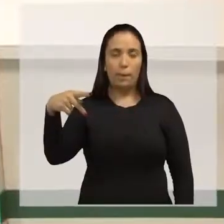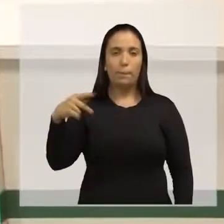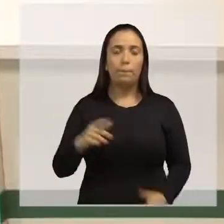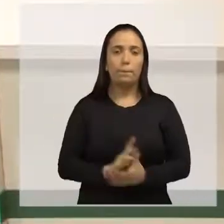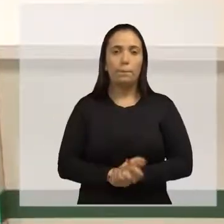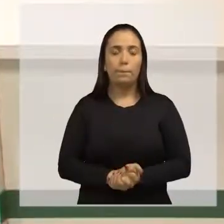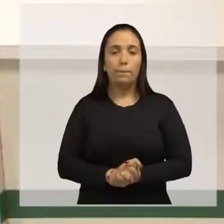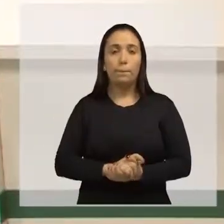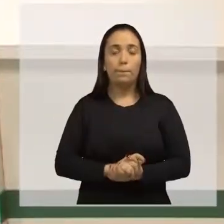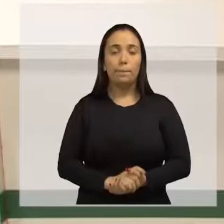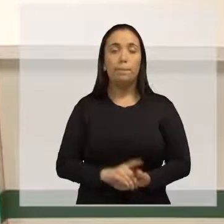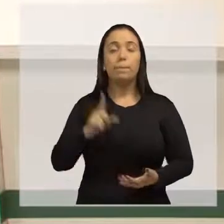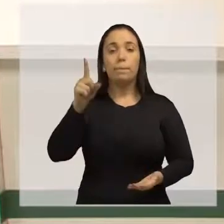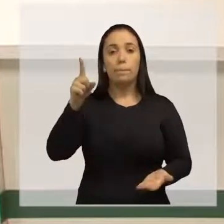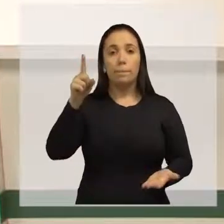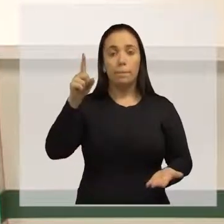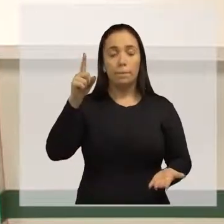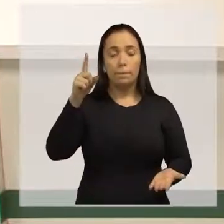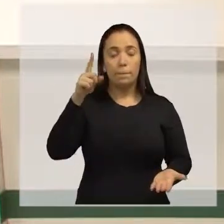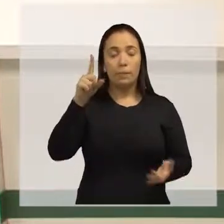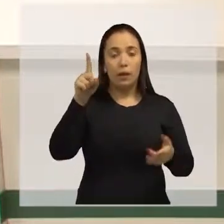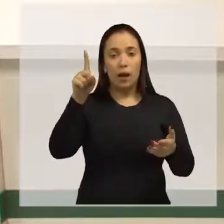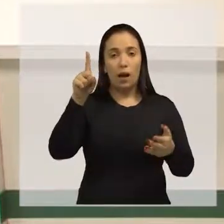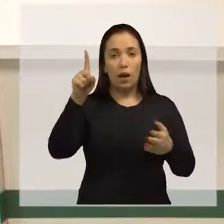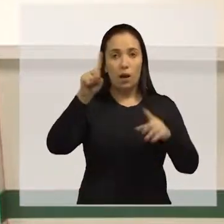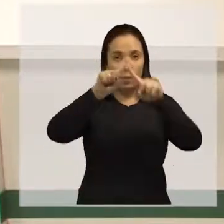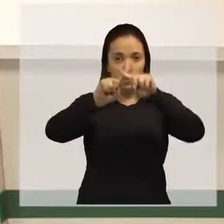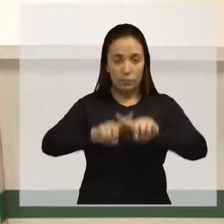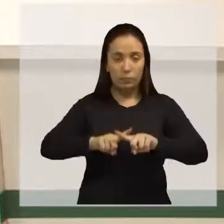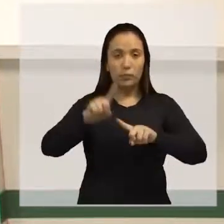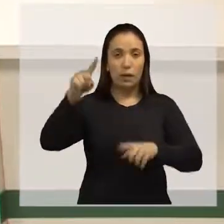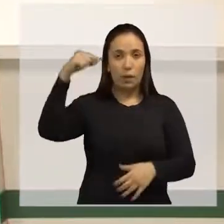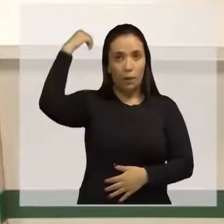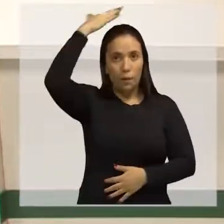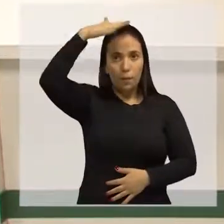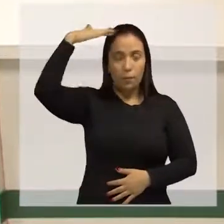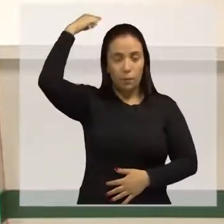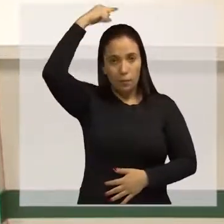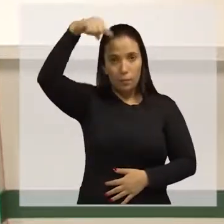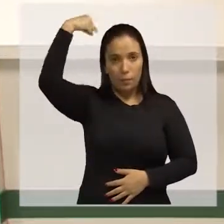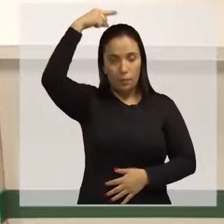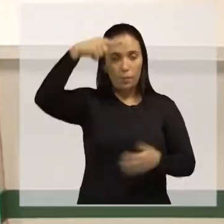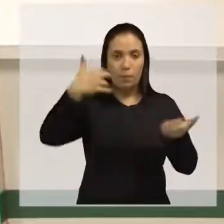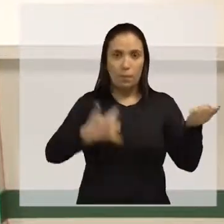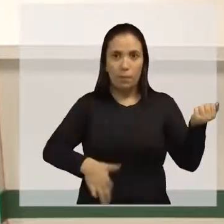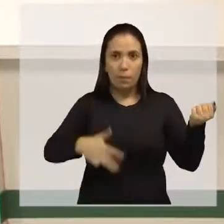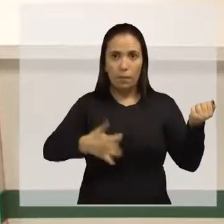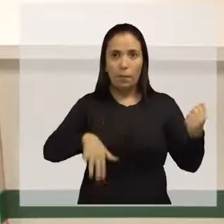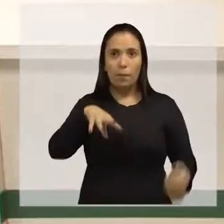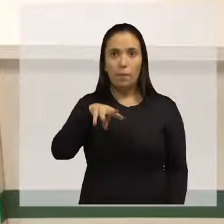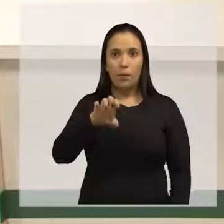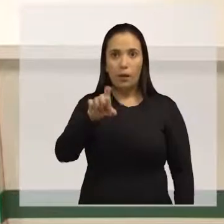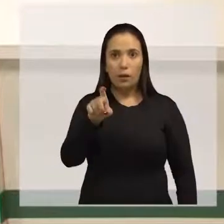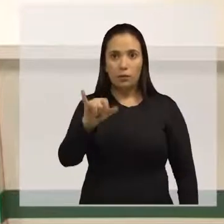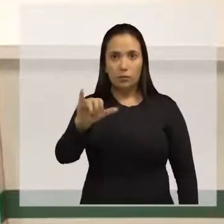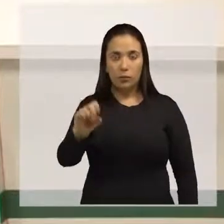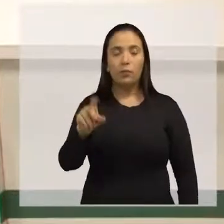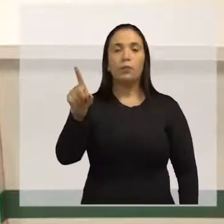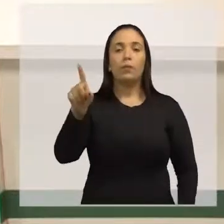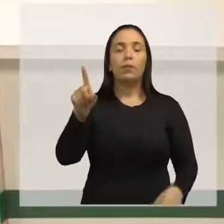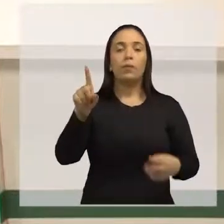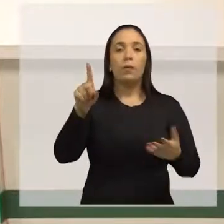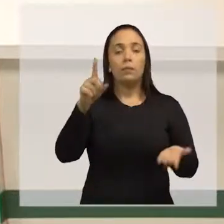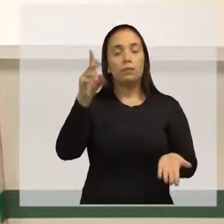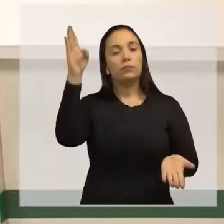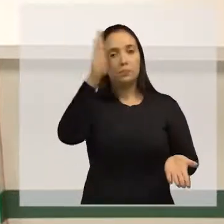do México, a segunda foi em 86. Pronto. A primeira foi a primeira segunda, 70. 70. E a outra 86. Brasil campeão, né? Campeão. Brasil,